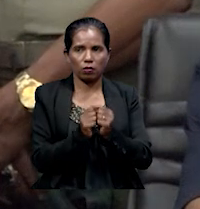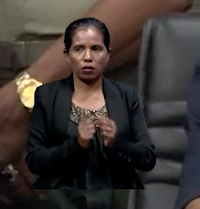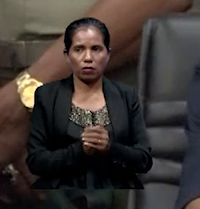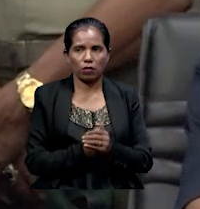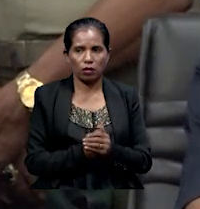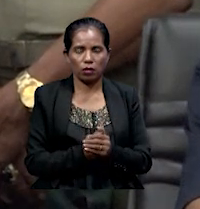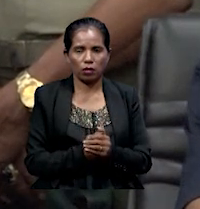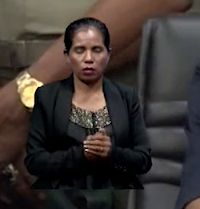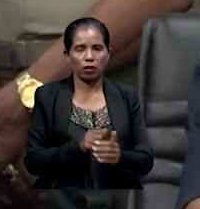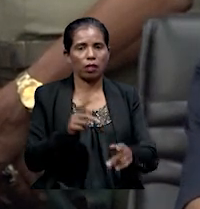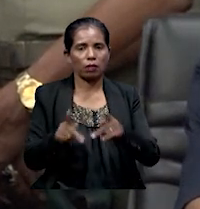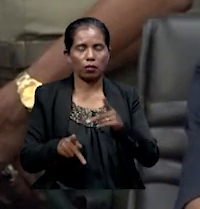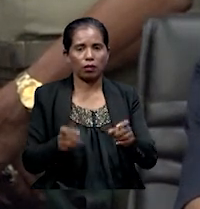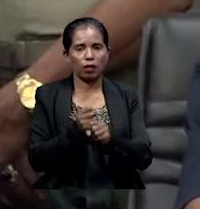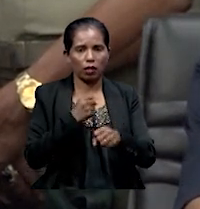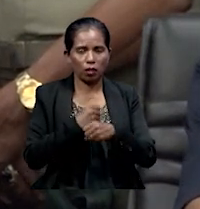maus tratos o boatu iguen.